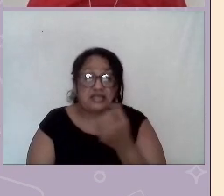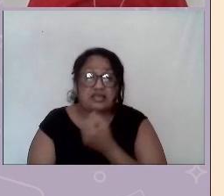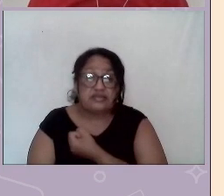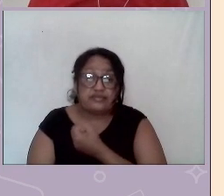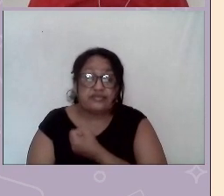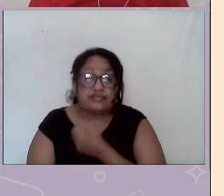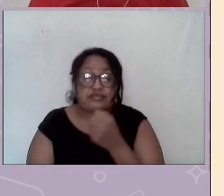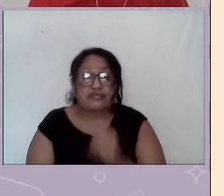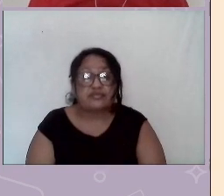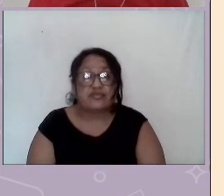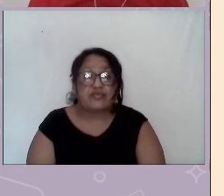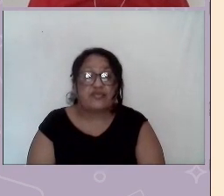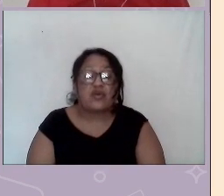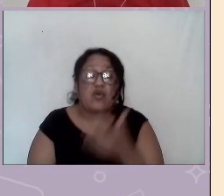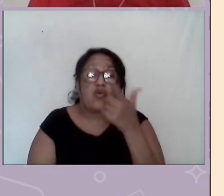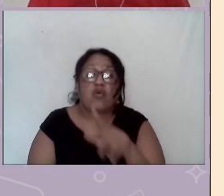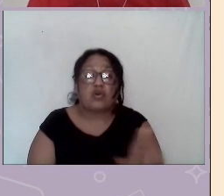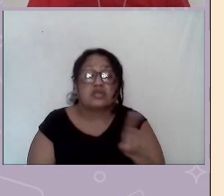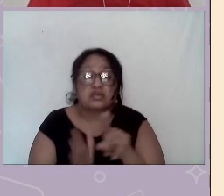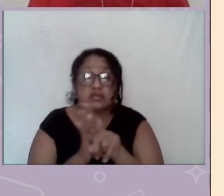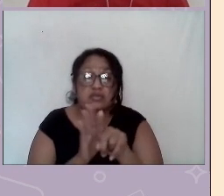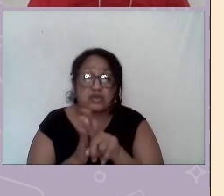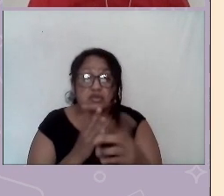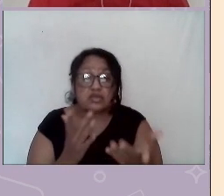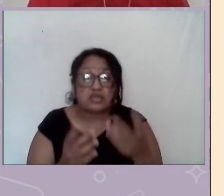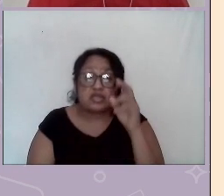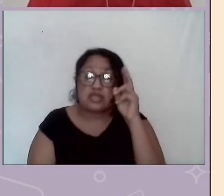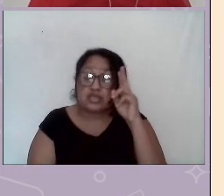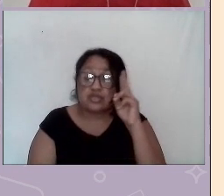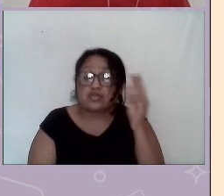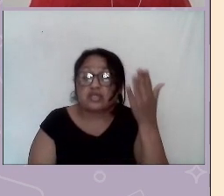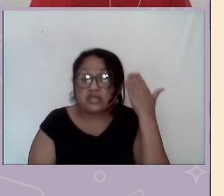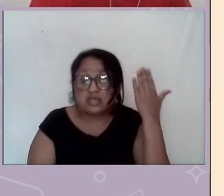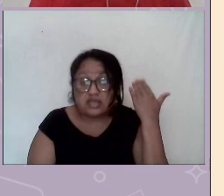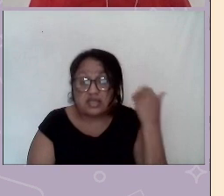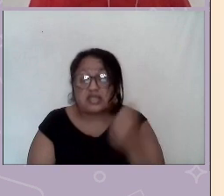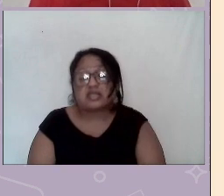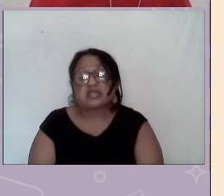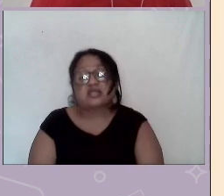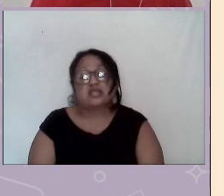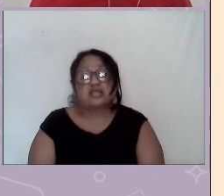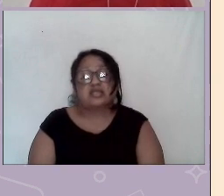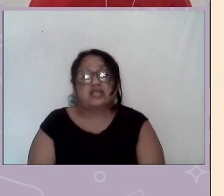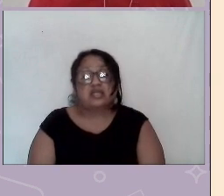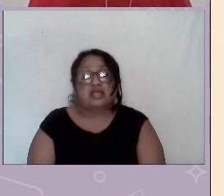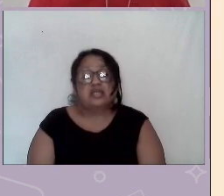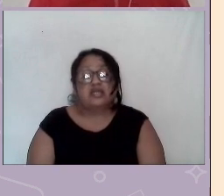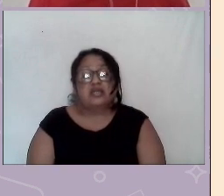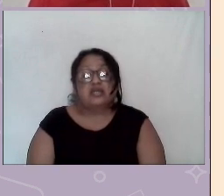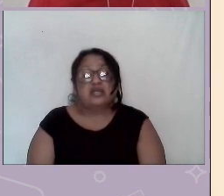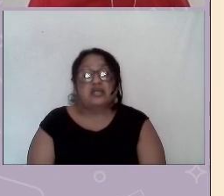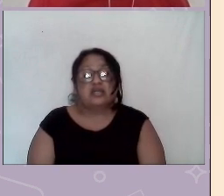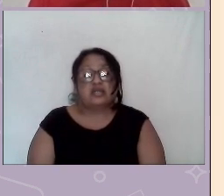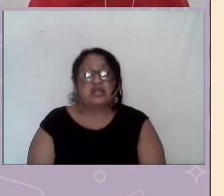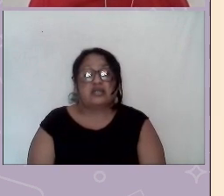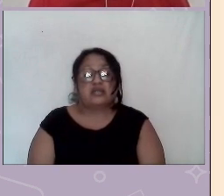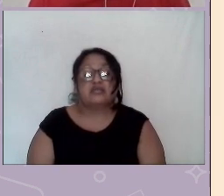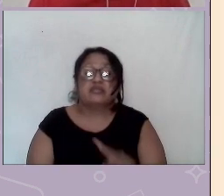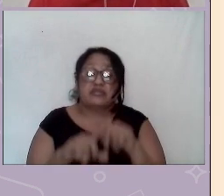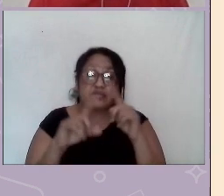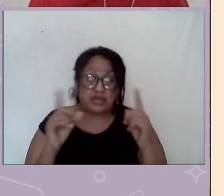outra questão sobre história antiga história antiga do ocidente mais precisamente